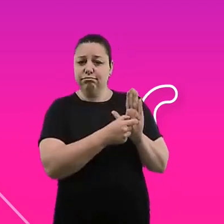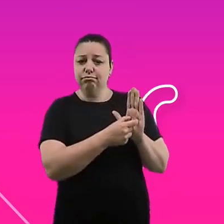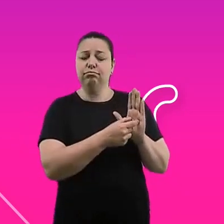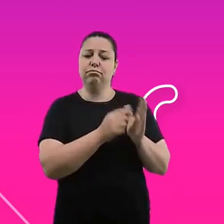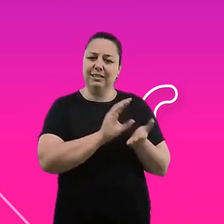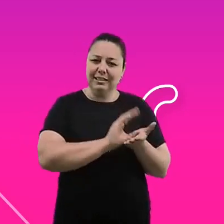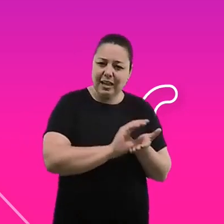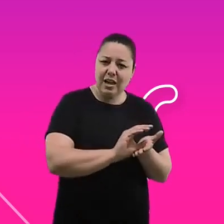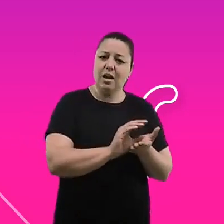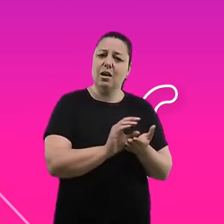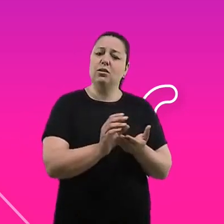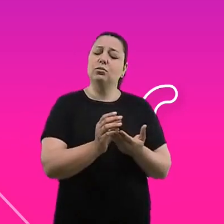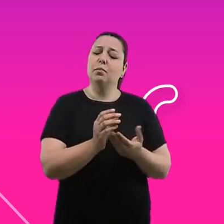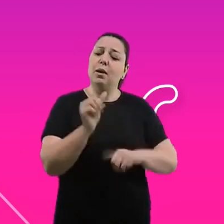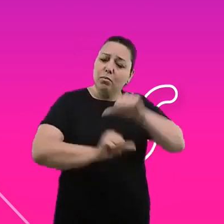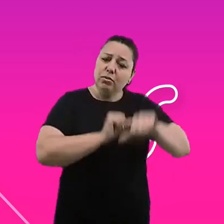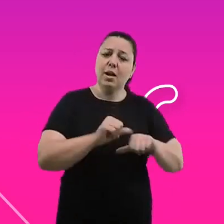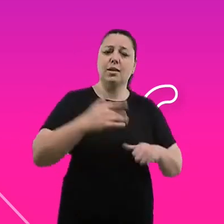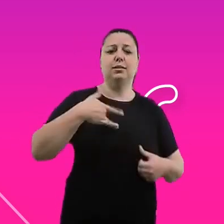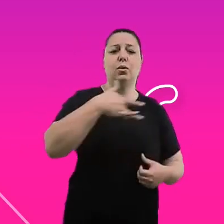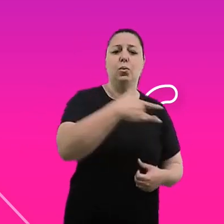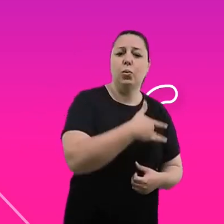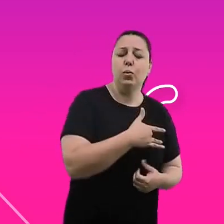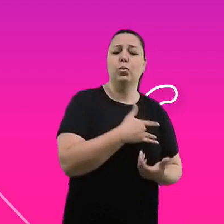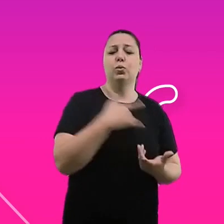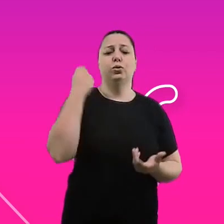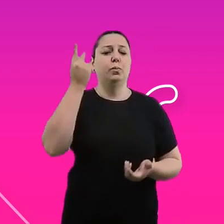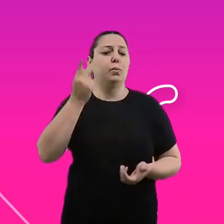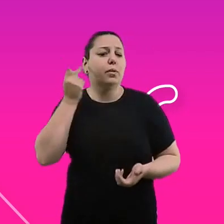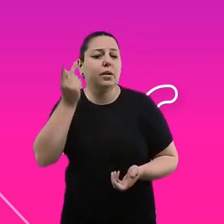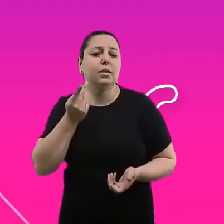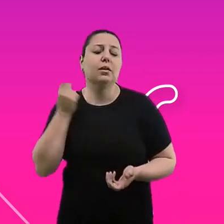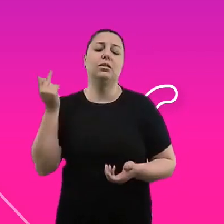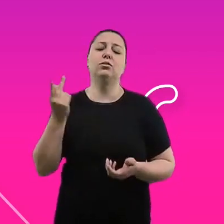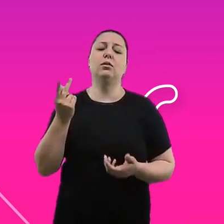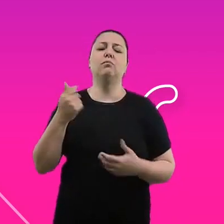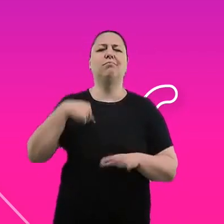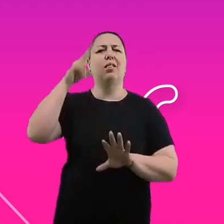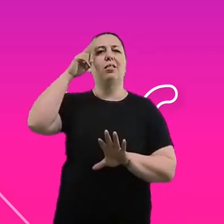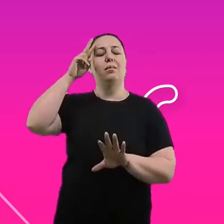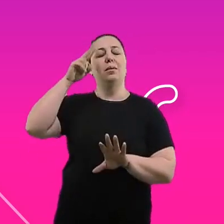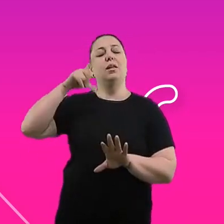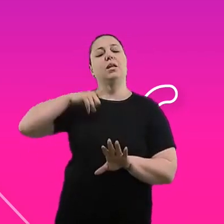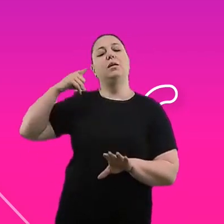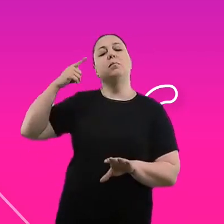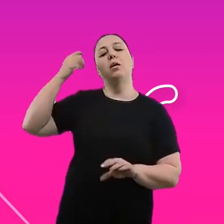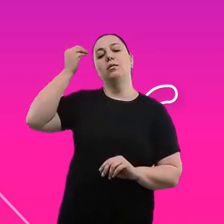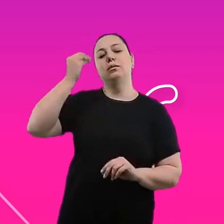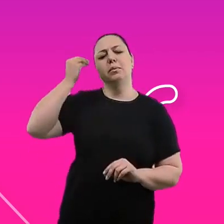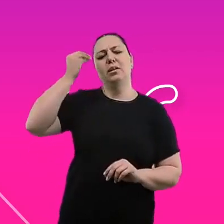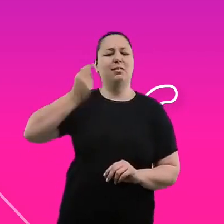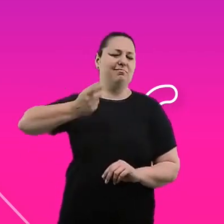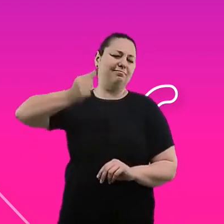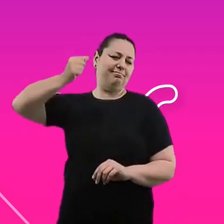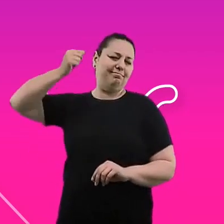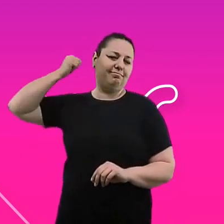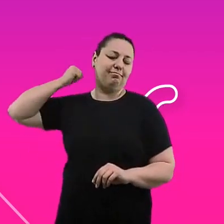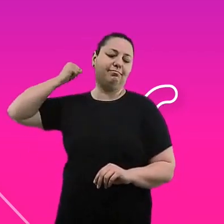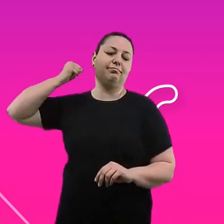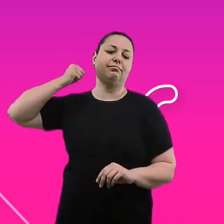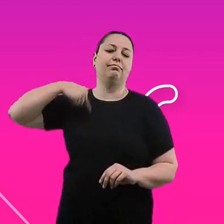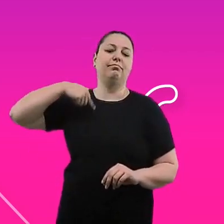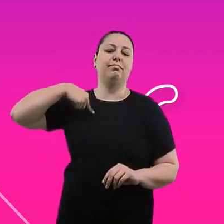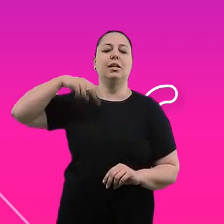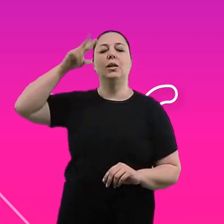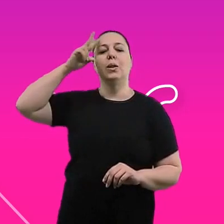políticas públicas, né? Tem até uma experiência que eu lembrei, um caso que é antigo até, mas é meio que no princípio da internet,